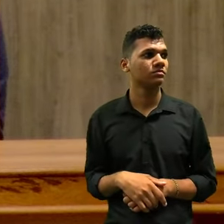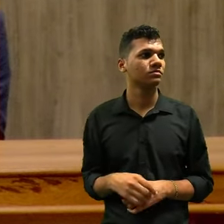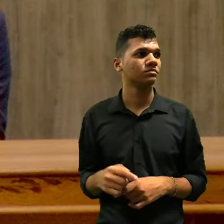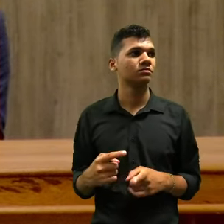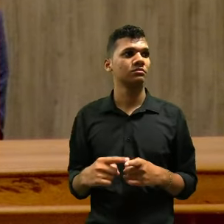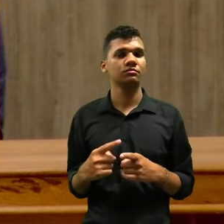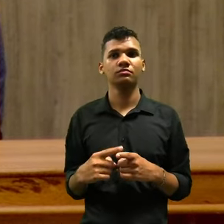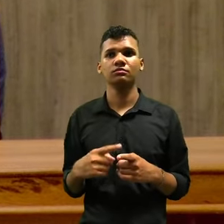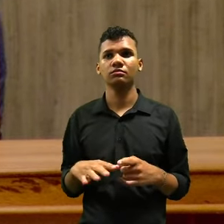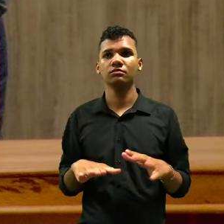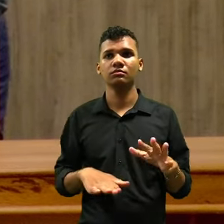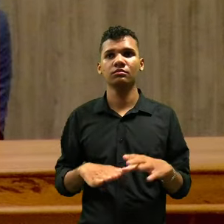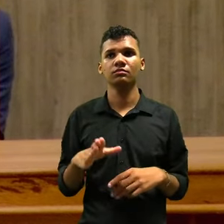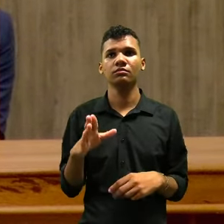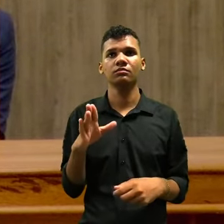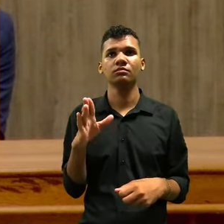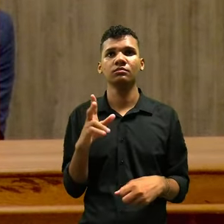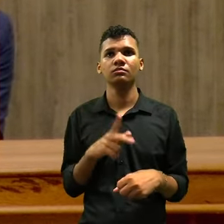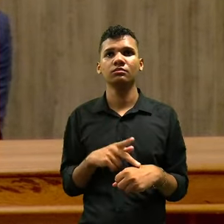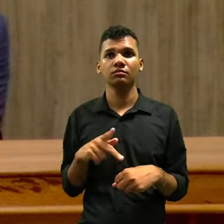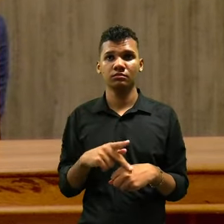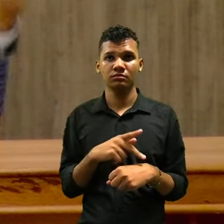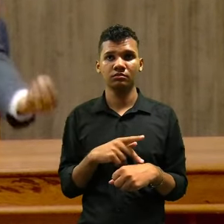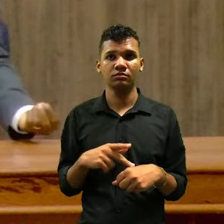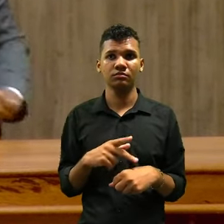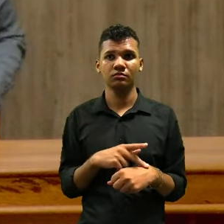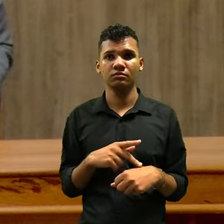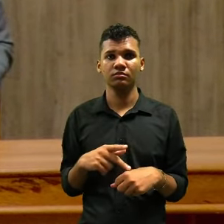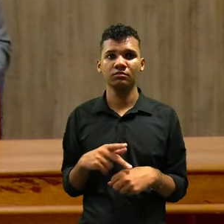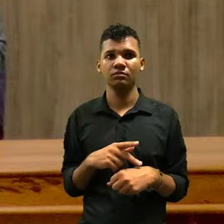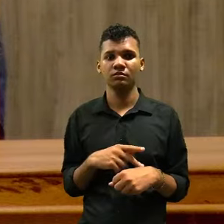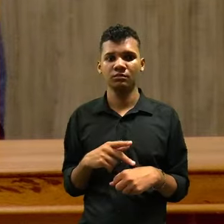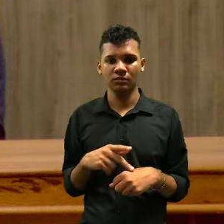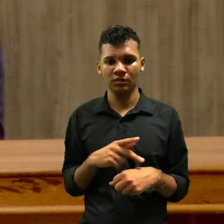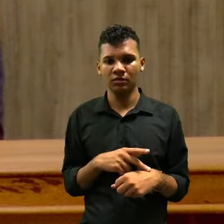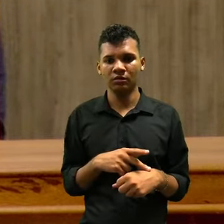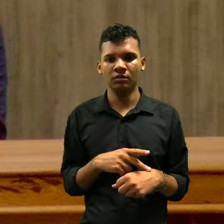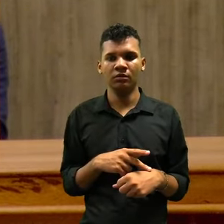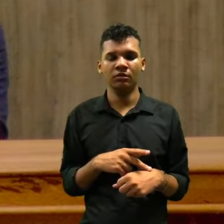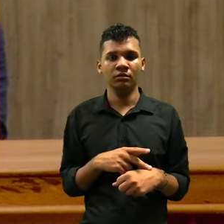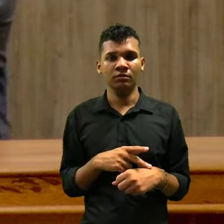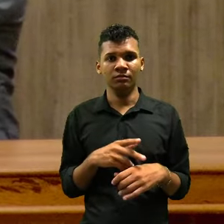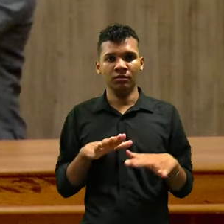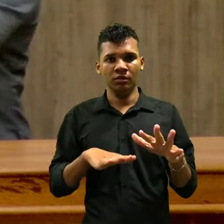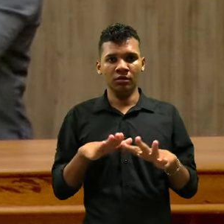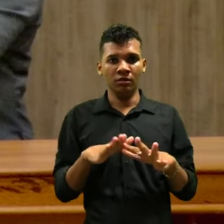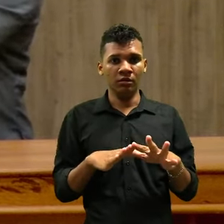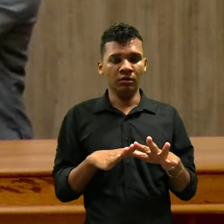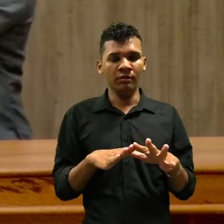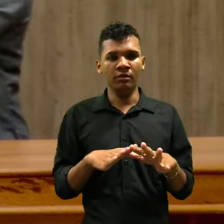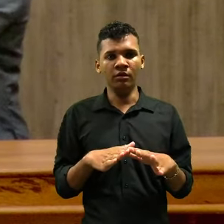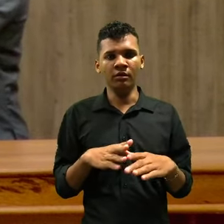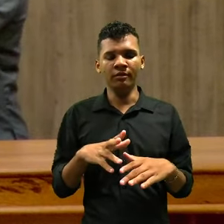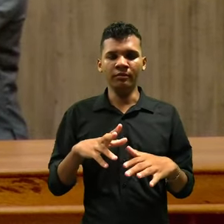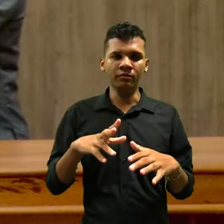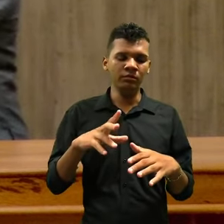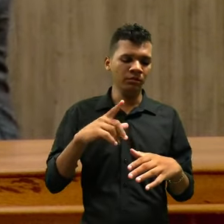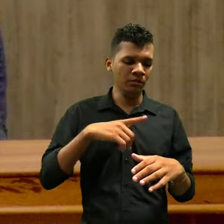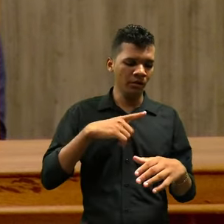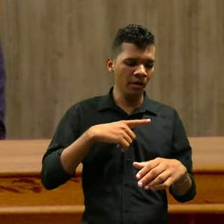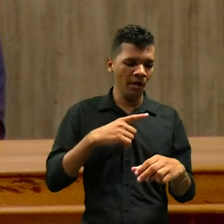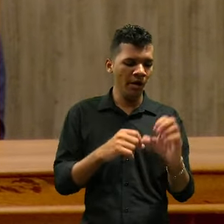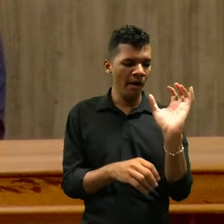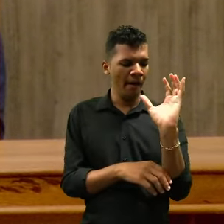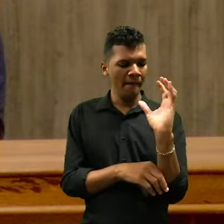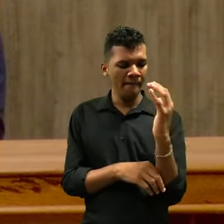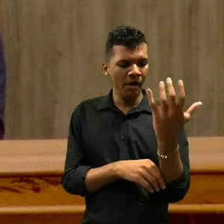Pedras em pedras é o solo rochoso além de cair em um solo rochoso não